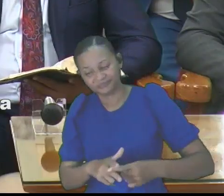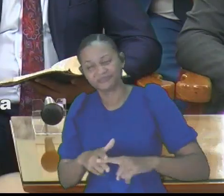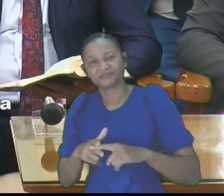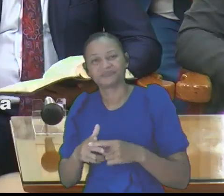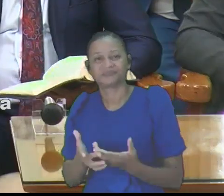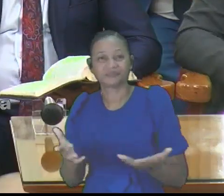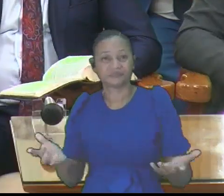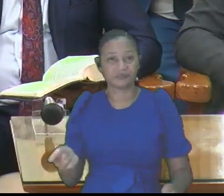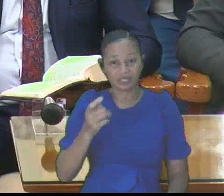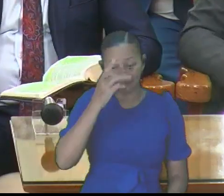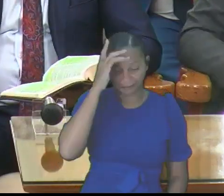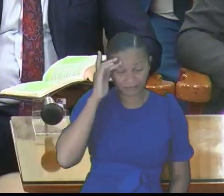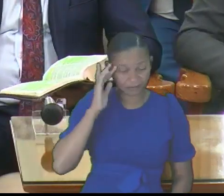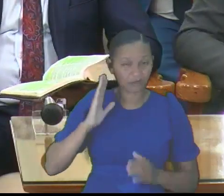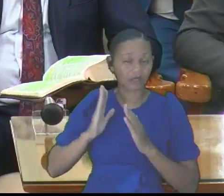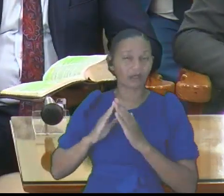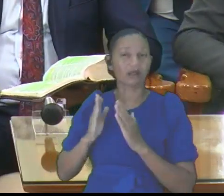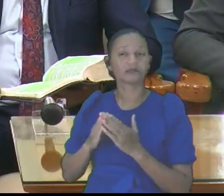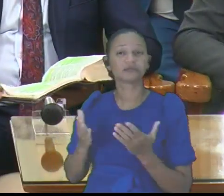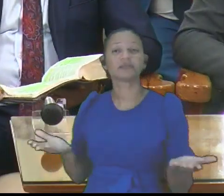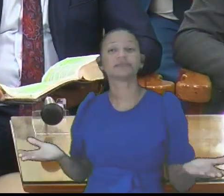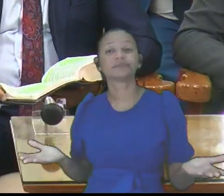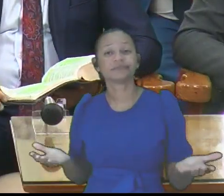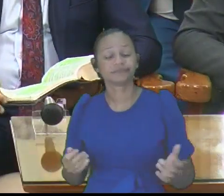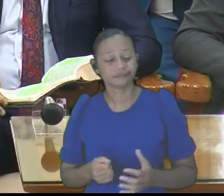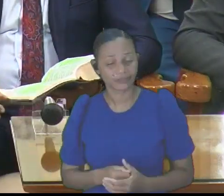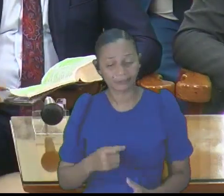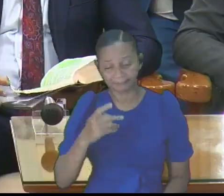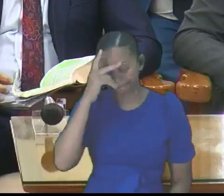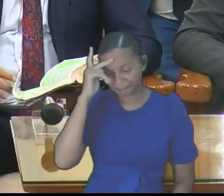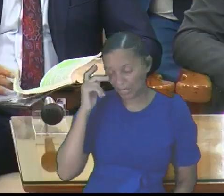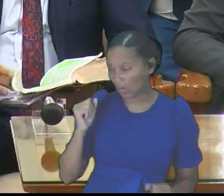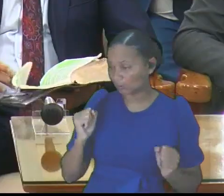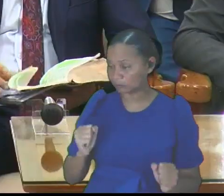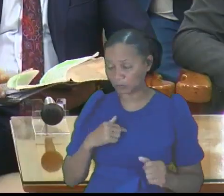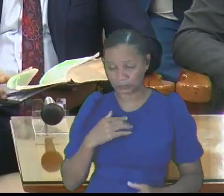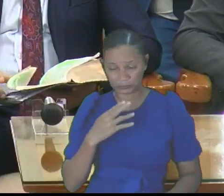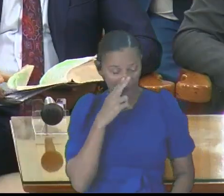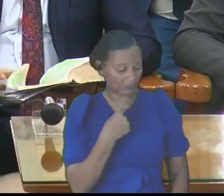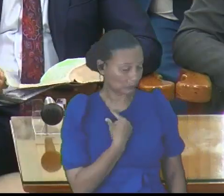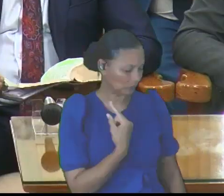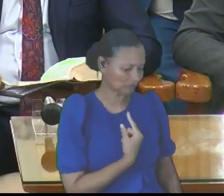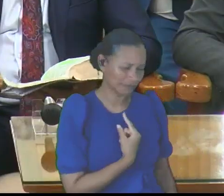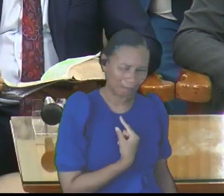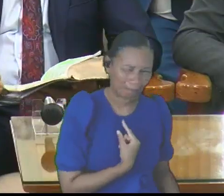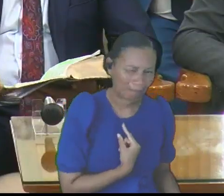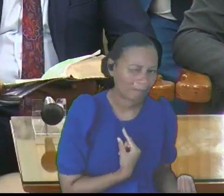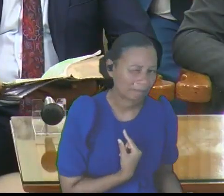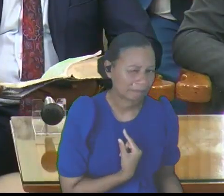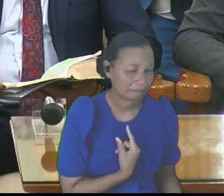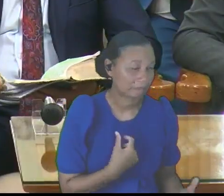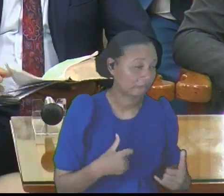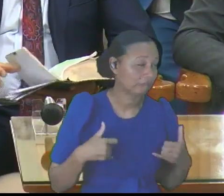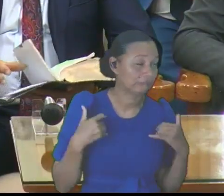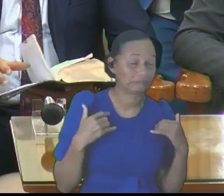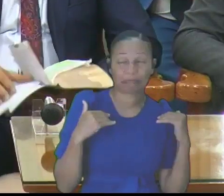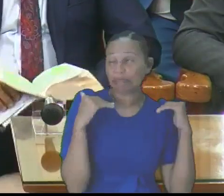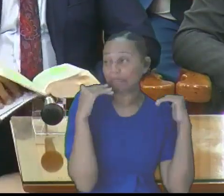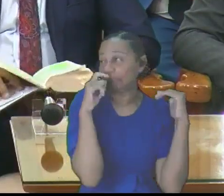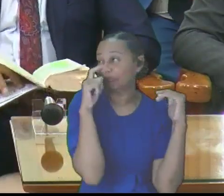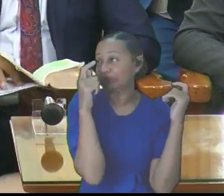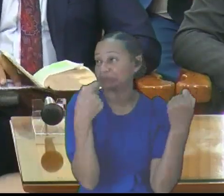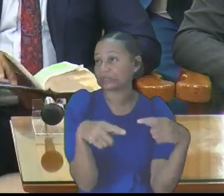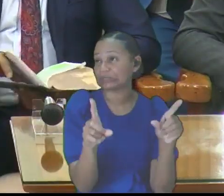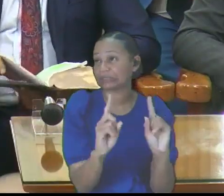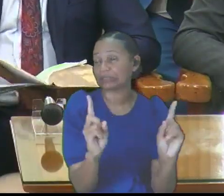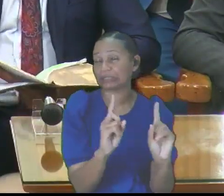E a pessoa que fica em casa? E a pessoa que acha que pode ser crente sozinha? Soberba e arrogante, que não precisa de ninguém.